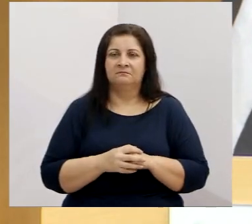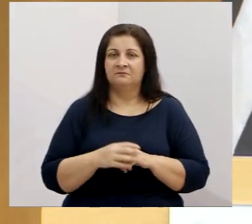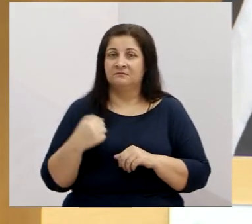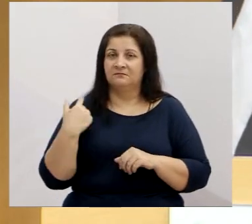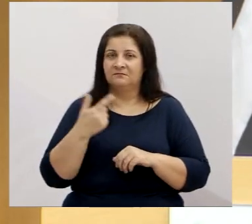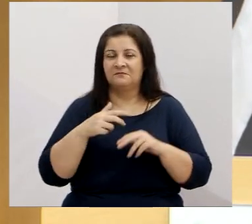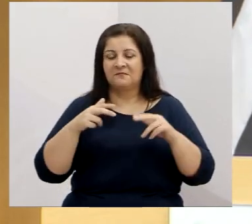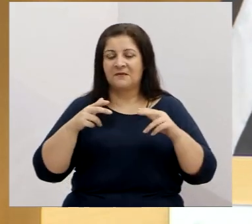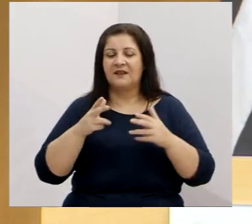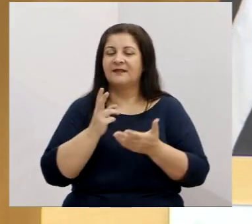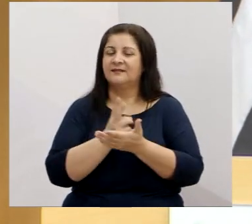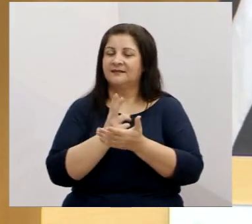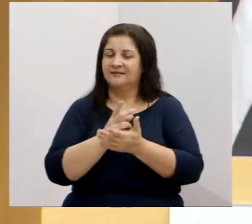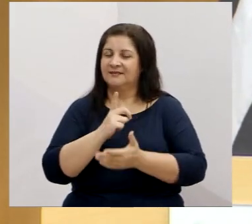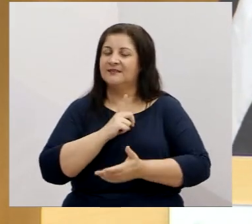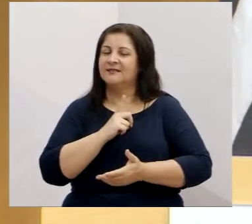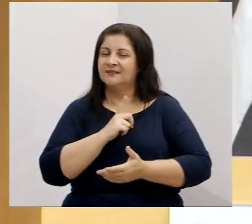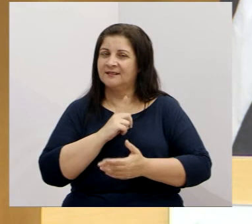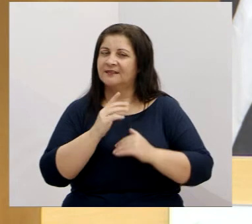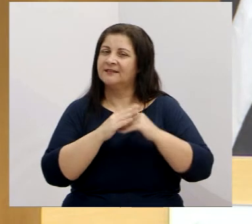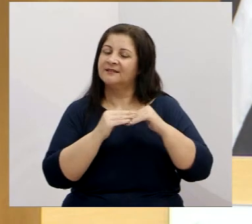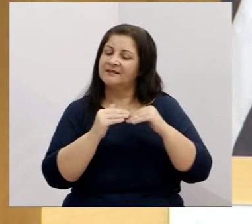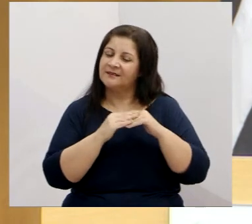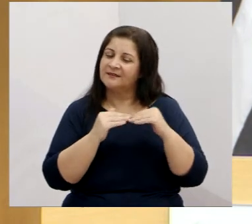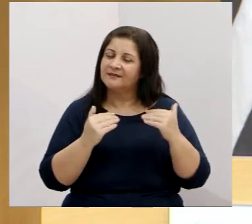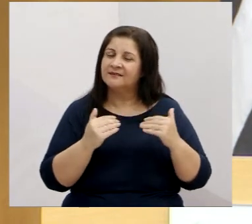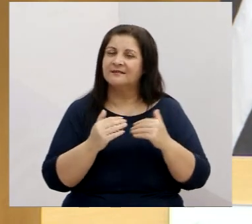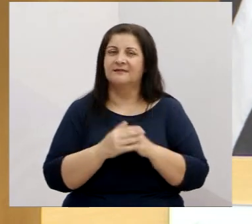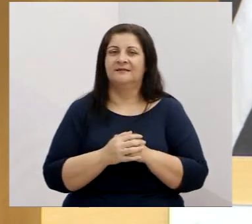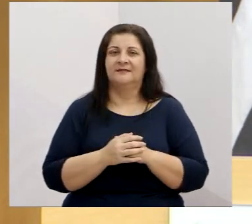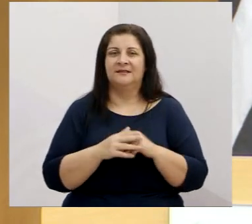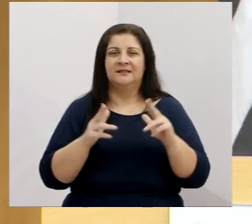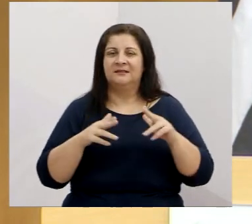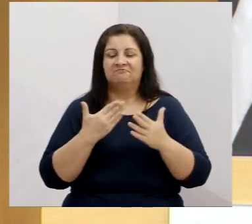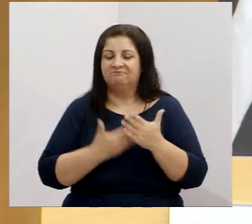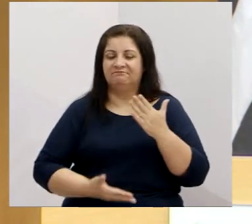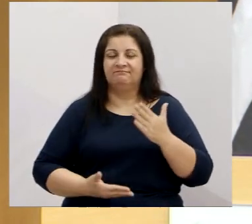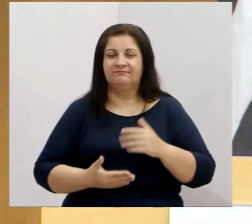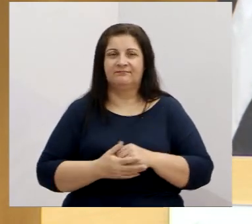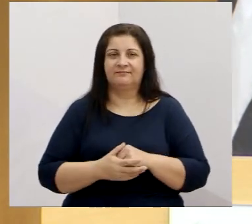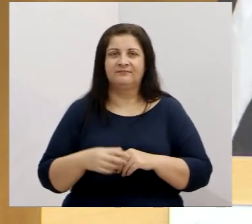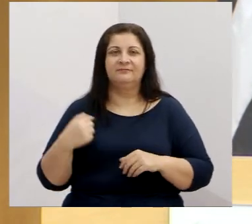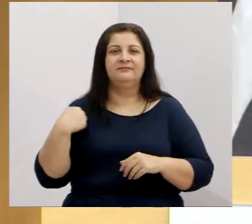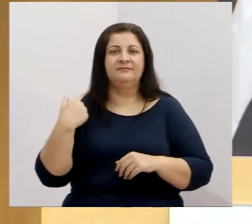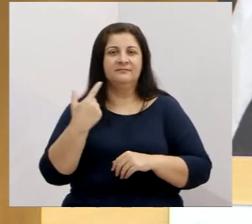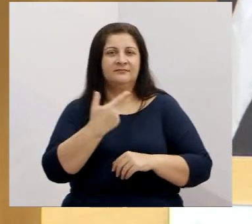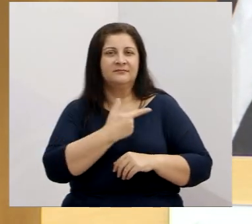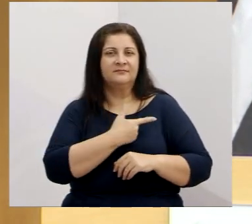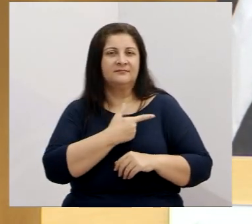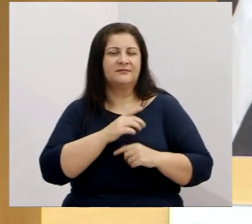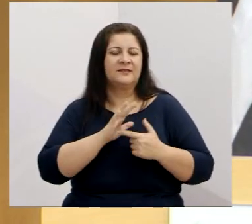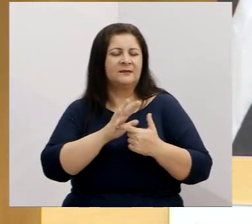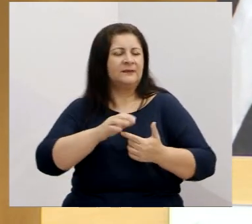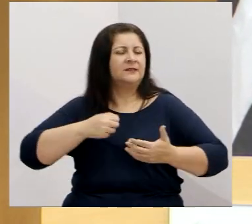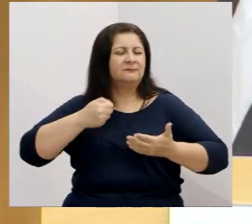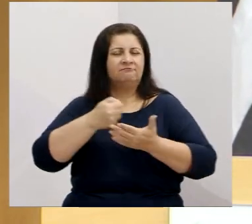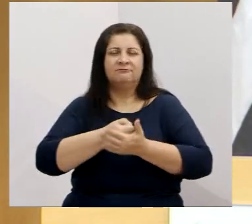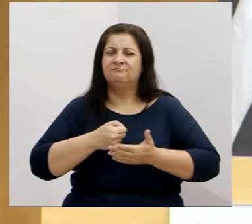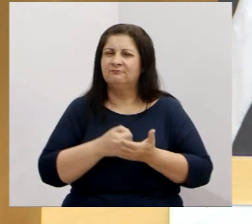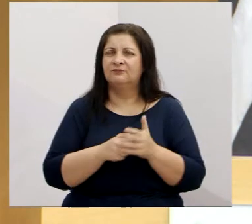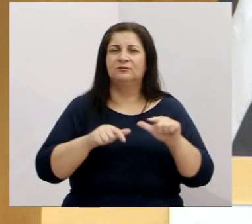gente não perde o carinho a gente não perde a essência não perdemos nada fazemos isso com todas as nossas lutas